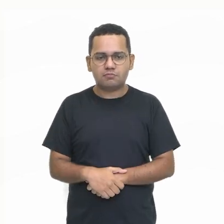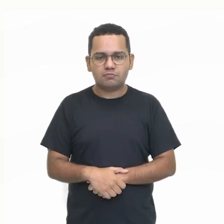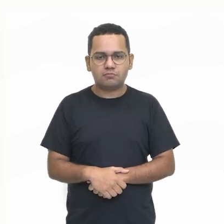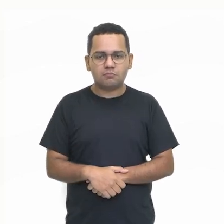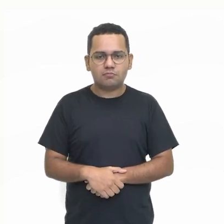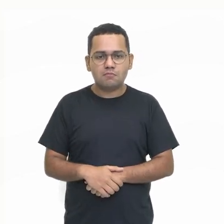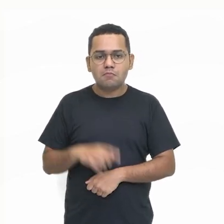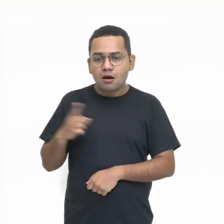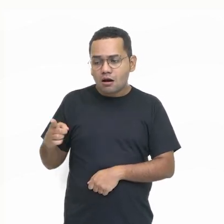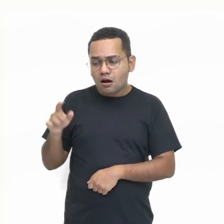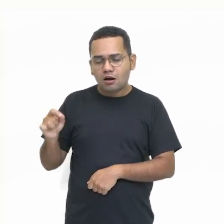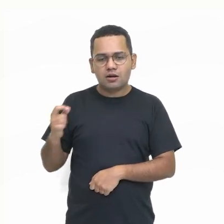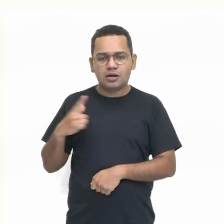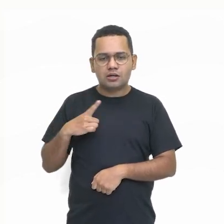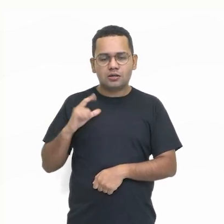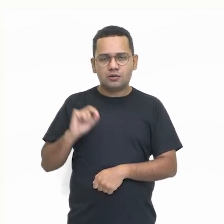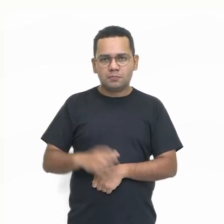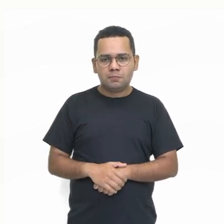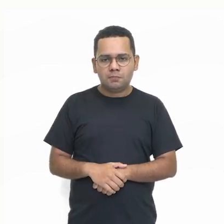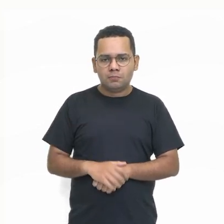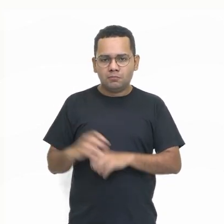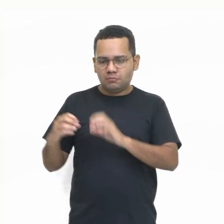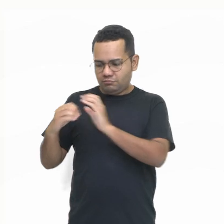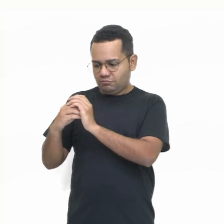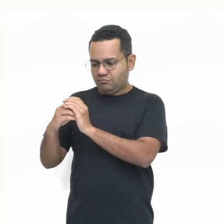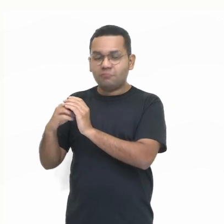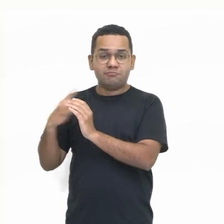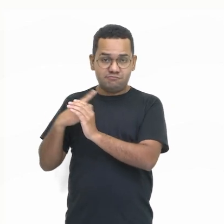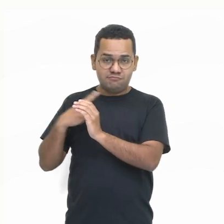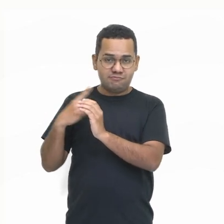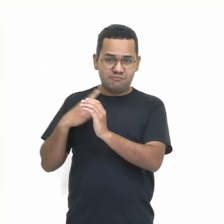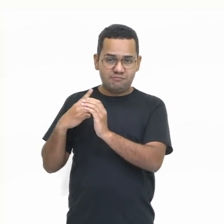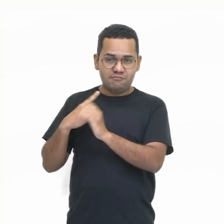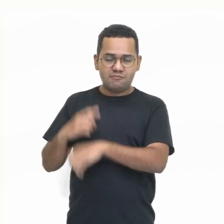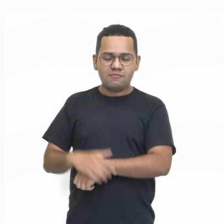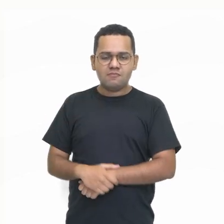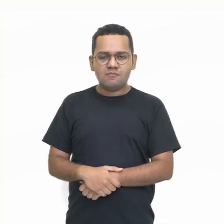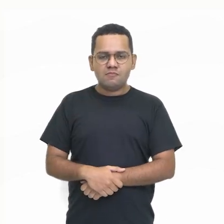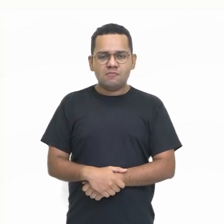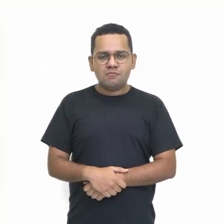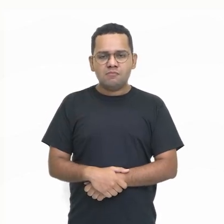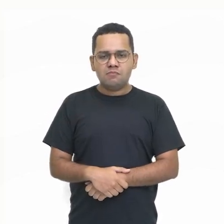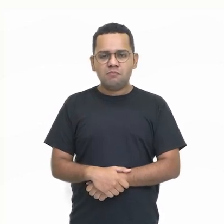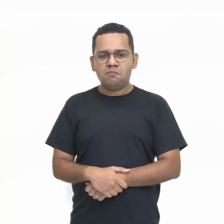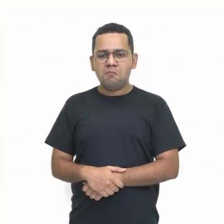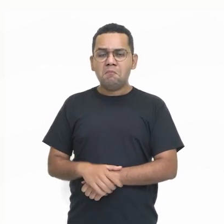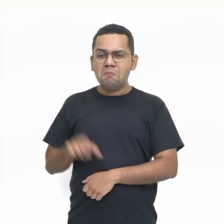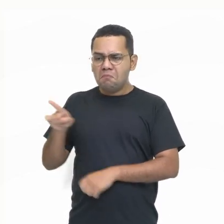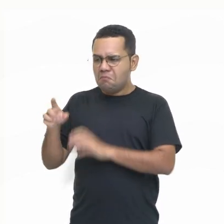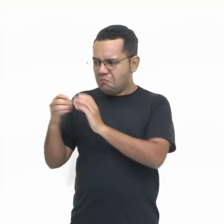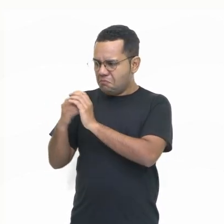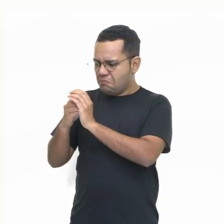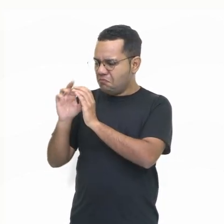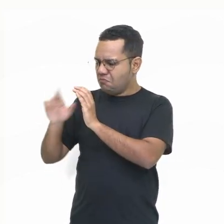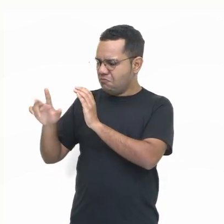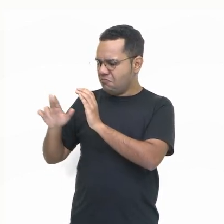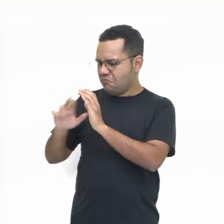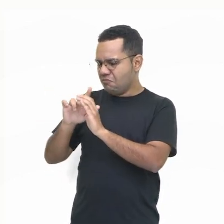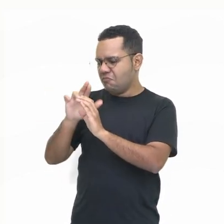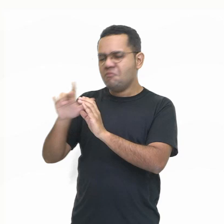ser eucariótica como a animal, porque ela tem um núcleo bem definido, ela apresenta diferenças porque a